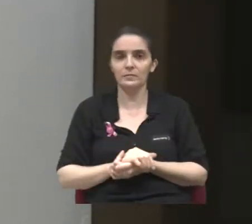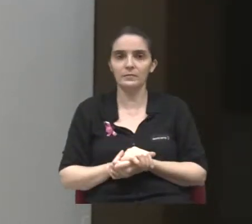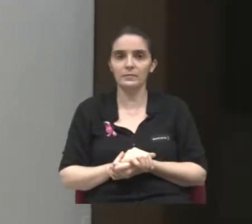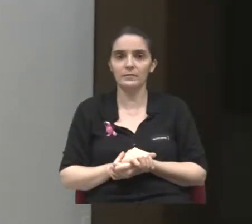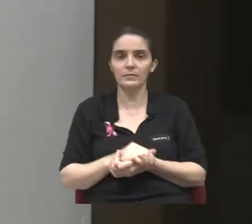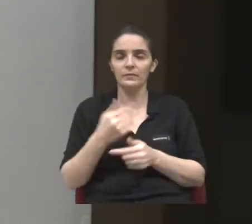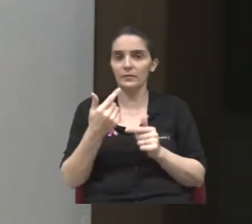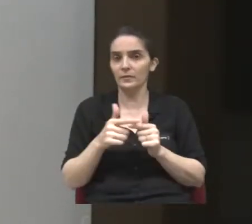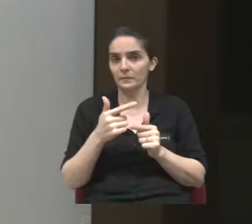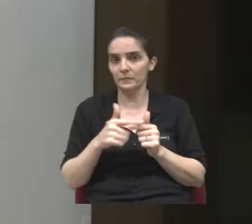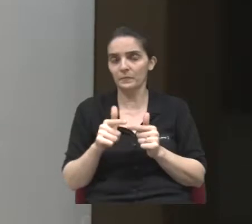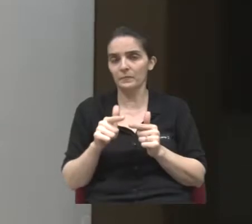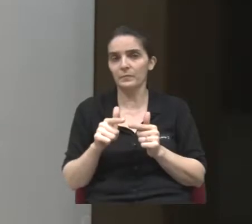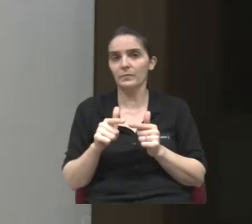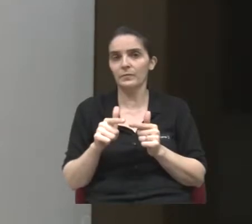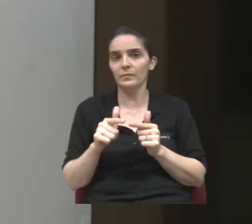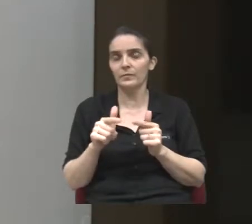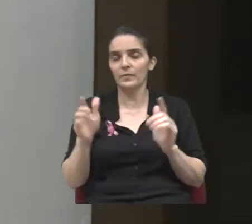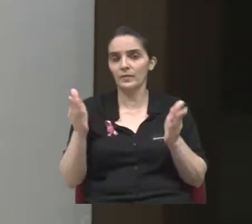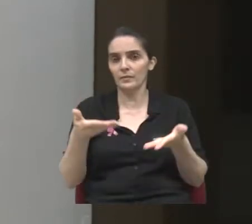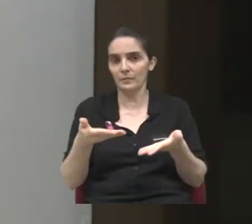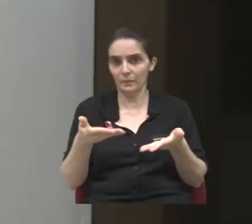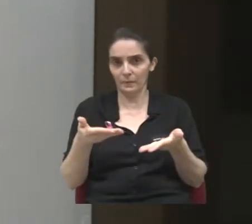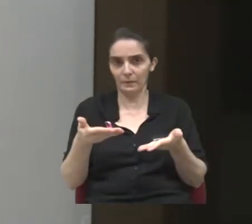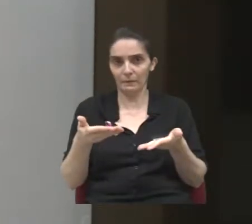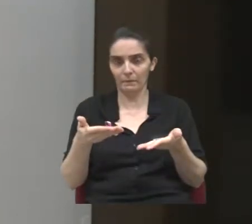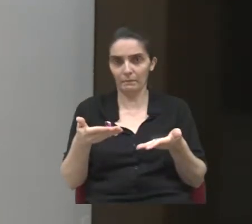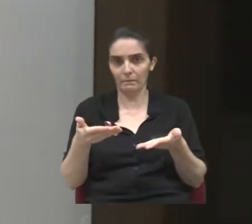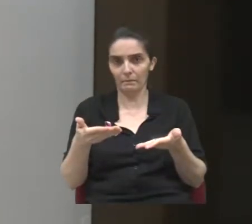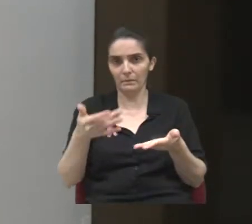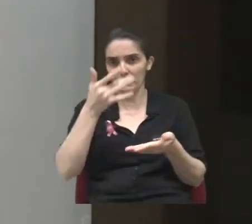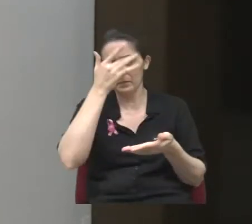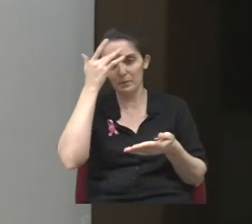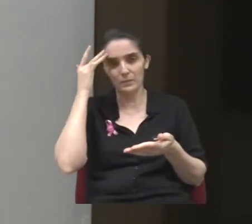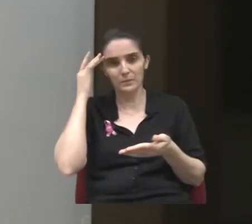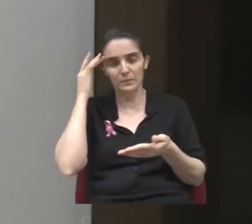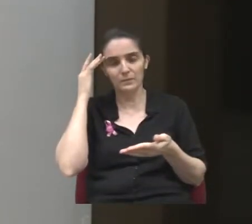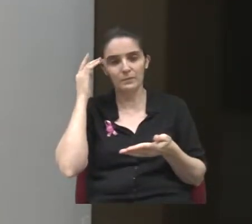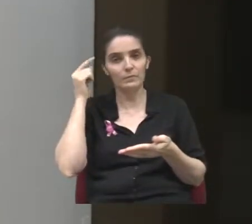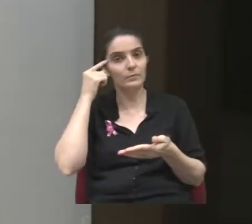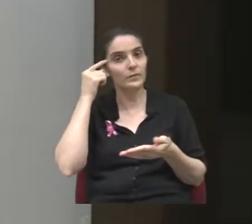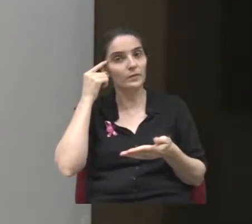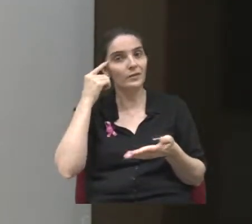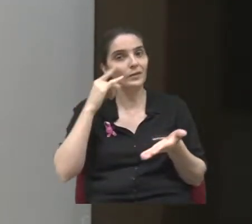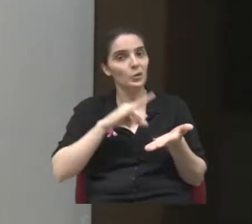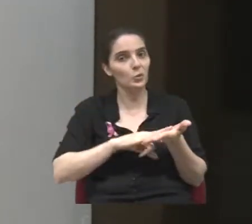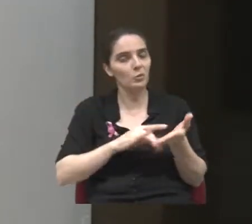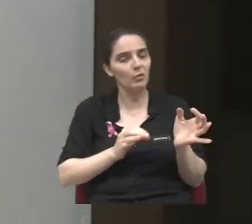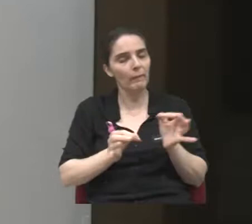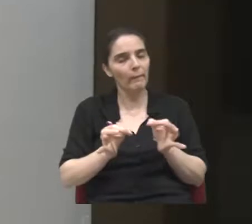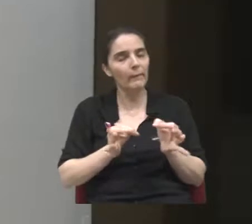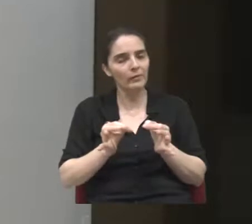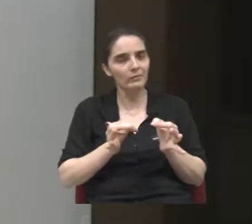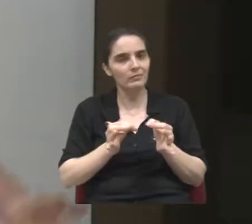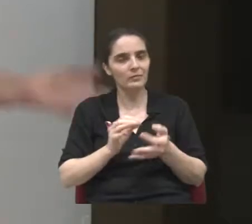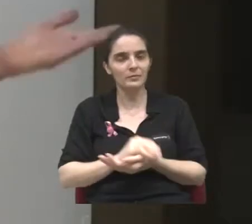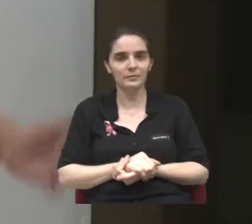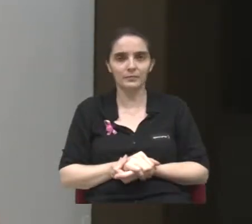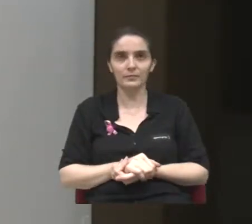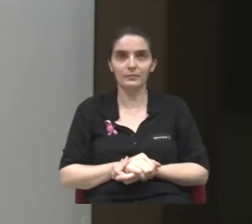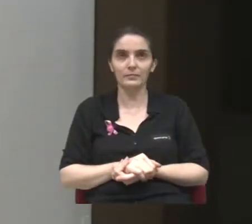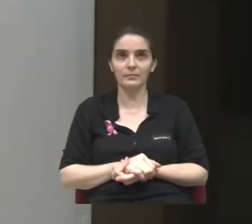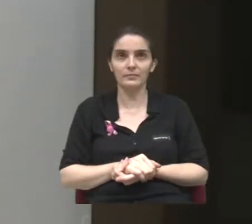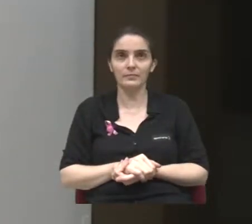nessa fase, enquanto o pessoal está procurando, acertando a documentação para ficar regularizado. Estou tentando